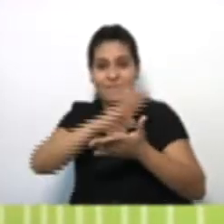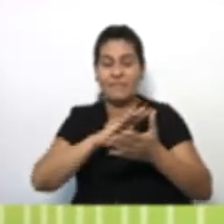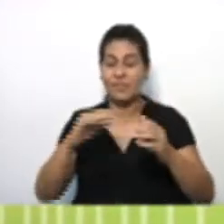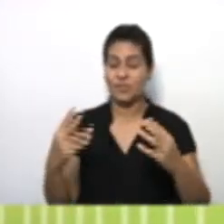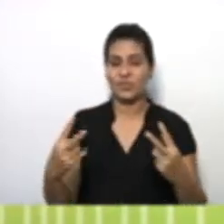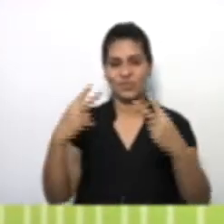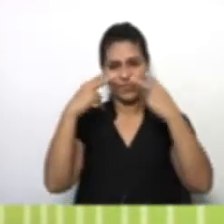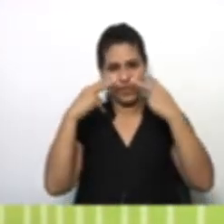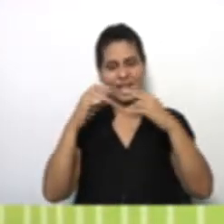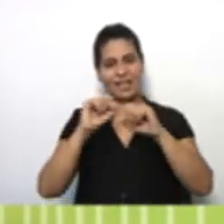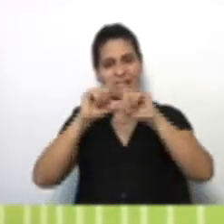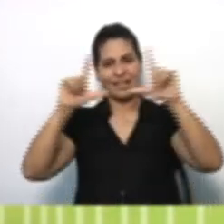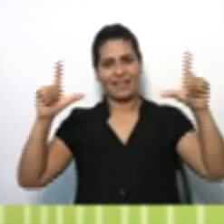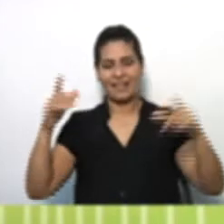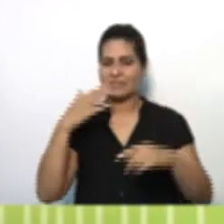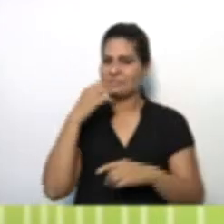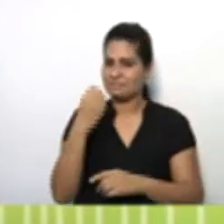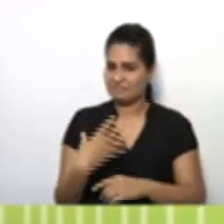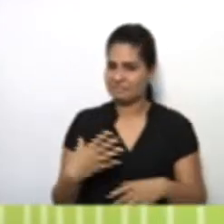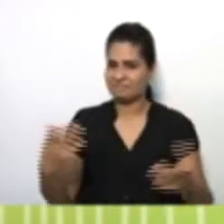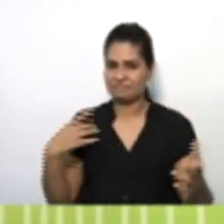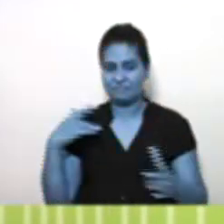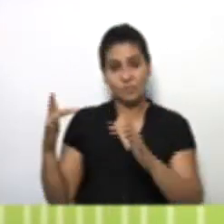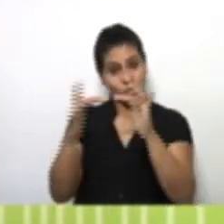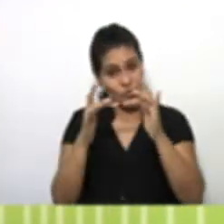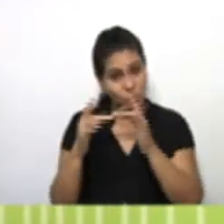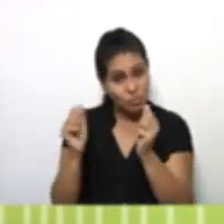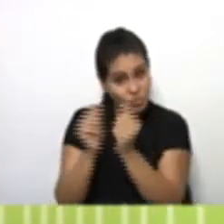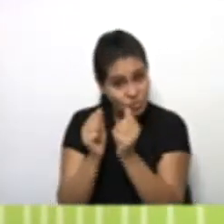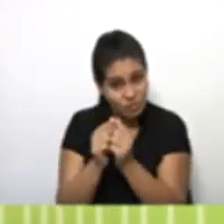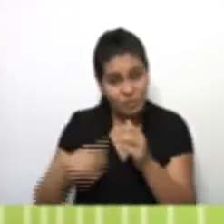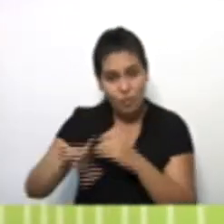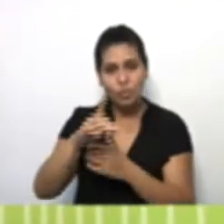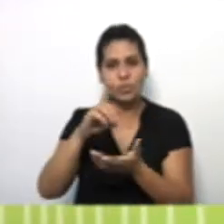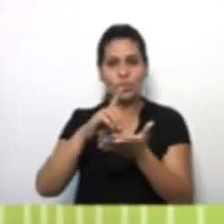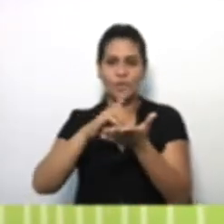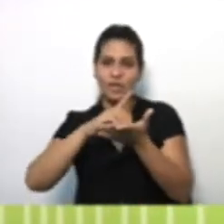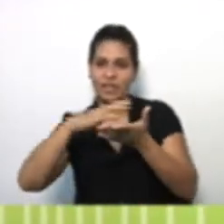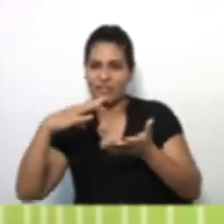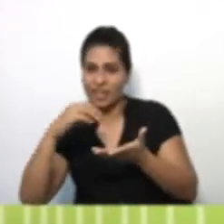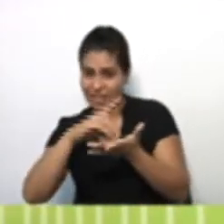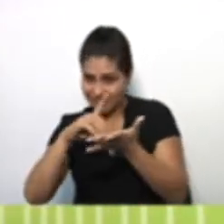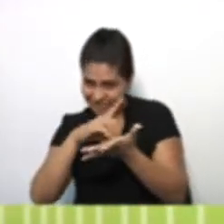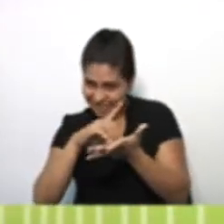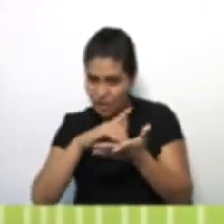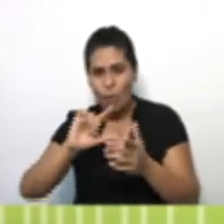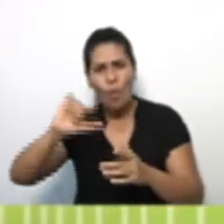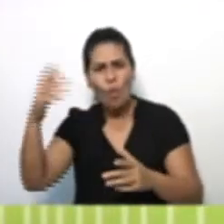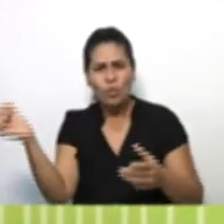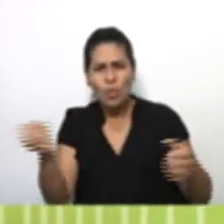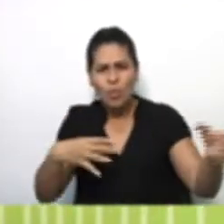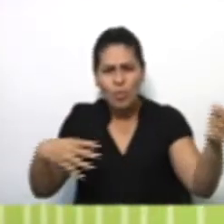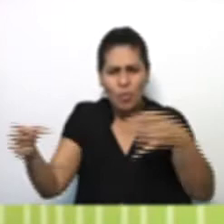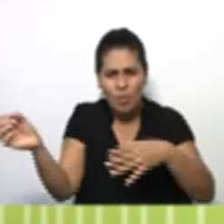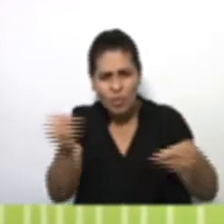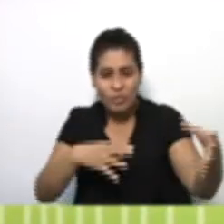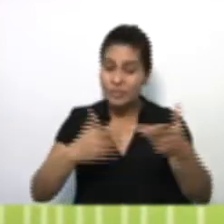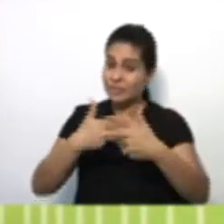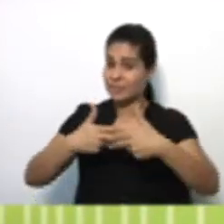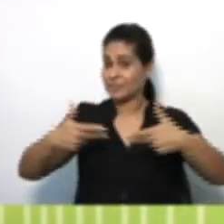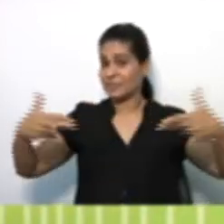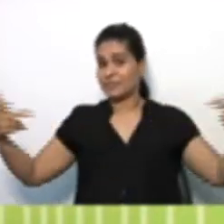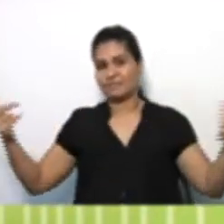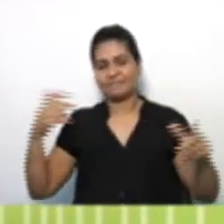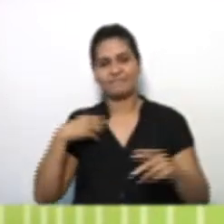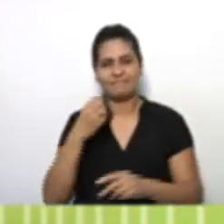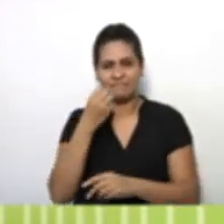as organizações começaram a criar. E é lógico, junto com o DVD vieram vários outros equipamentos, vários outros produtos que trouxeram